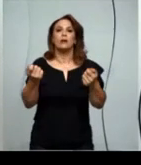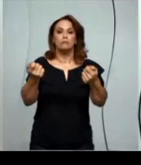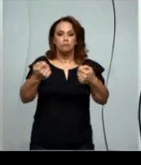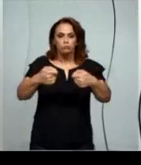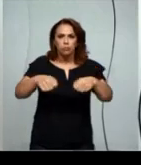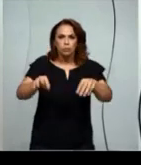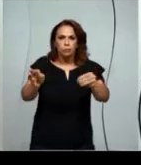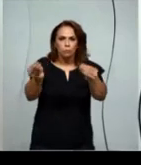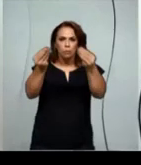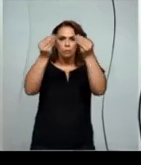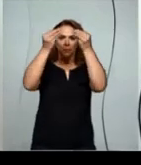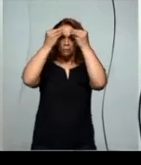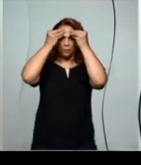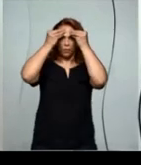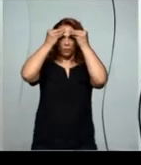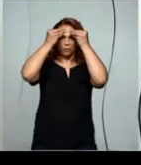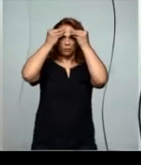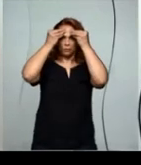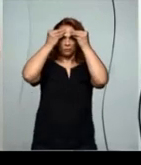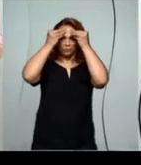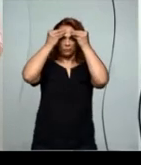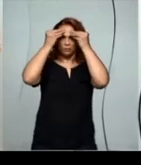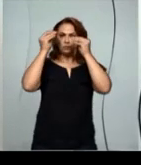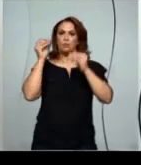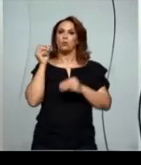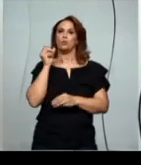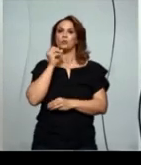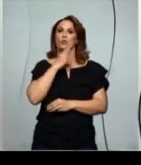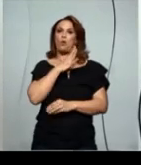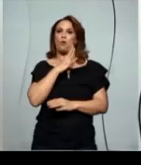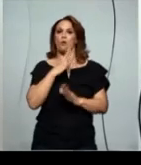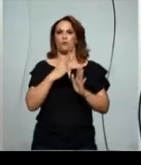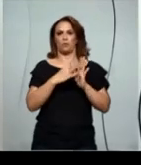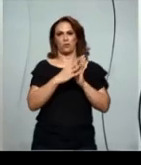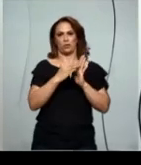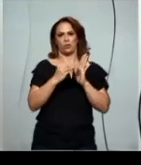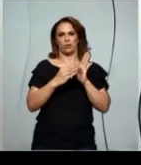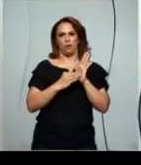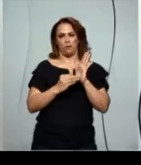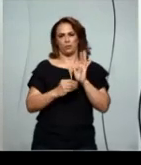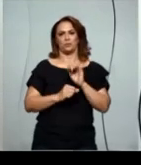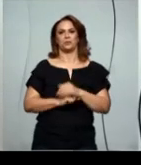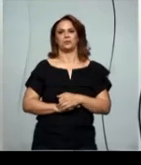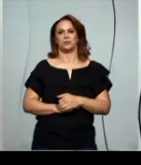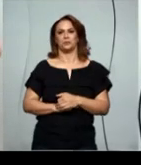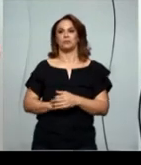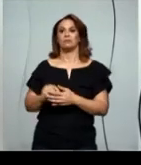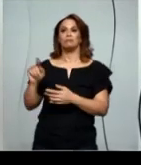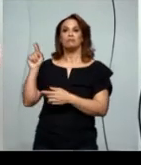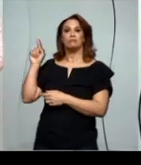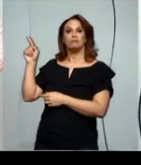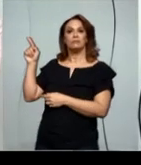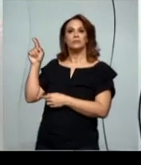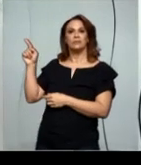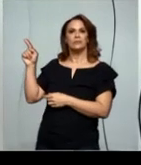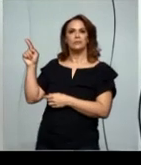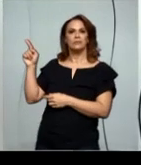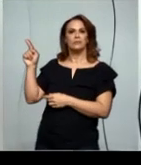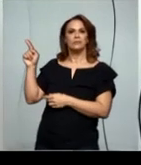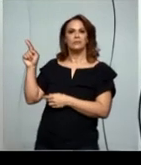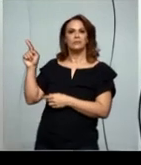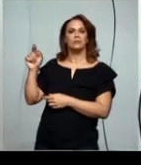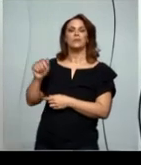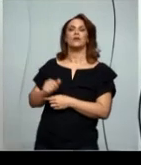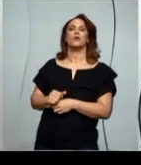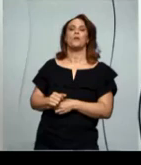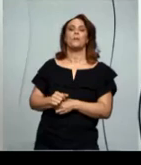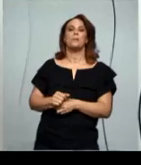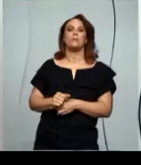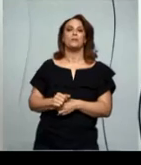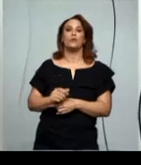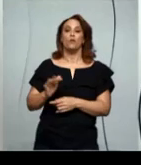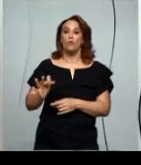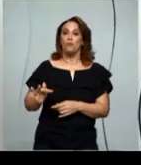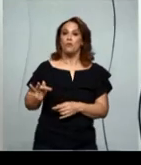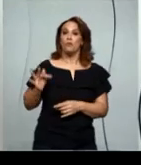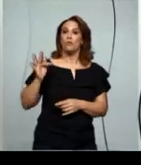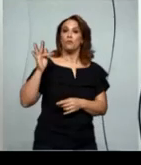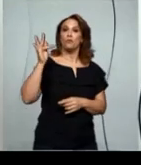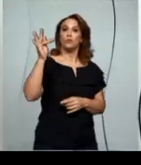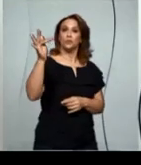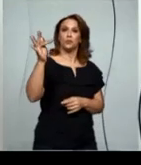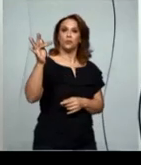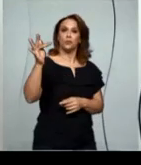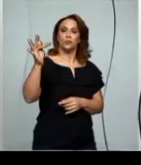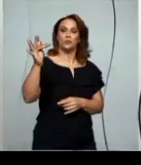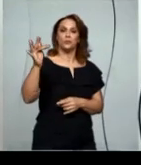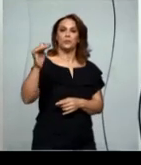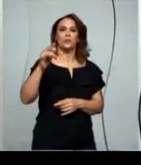novo. E aqui, para a gente poder dar uma olhadinha no futuro, eu coloquei um outro texto, um outro artigo que a gente vai